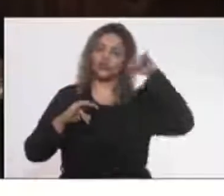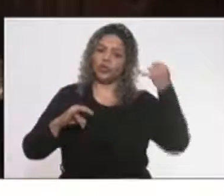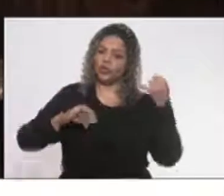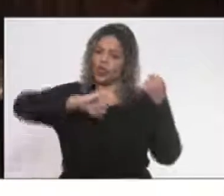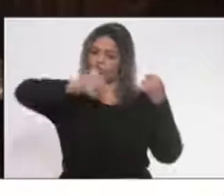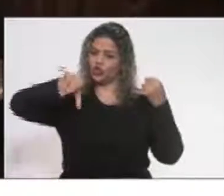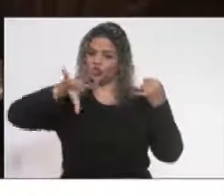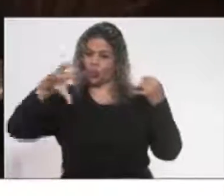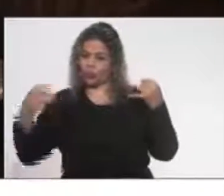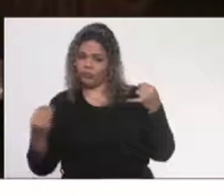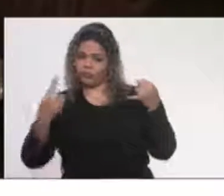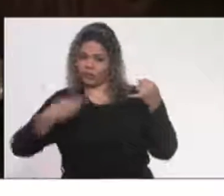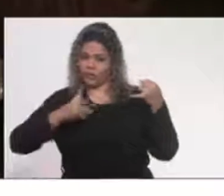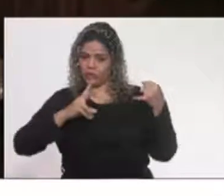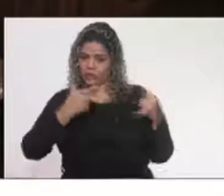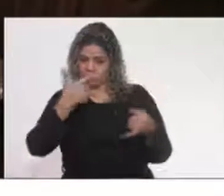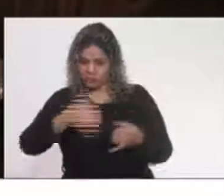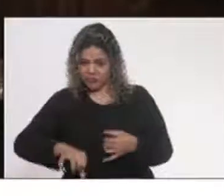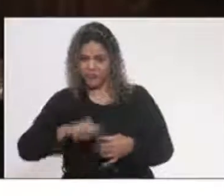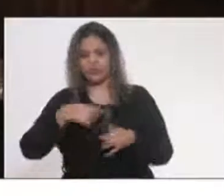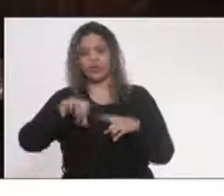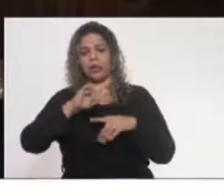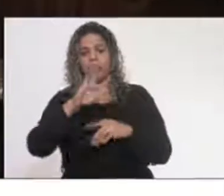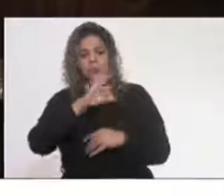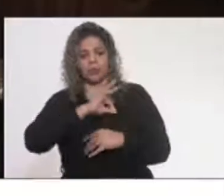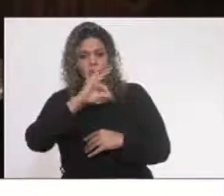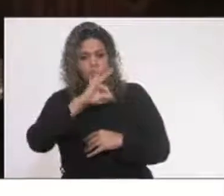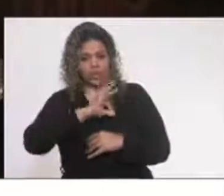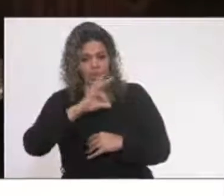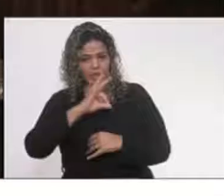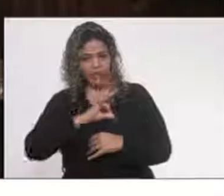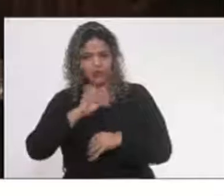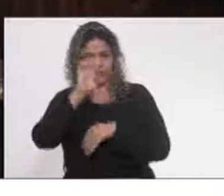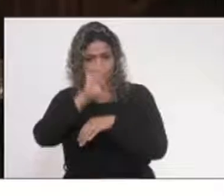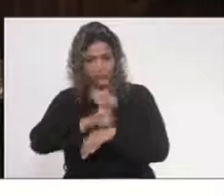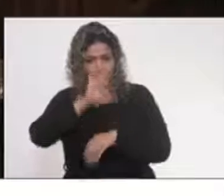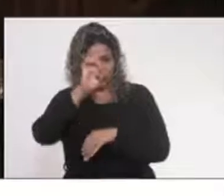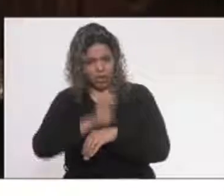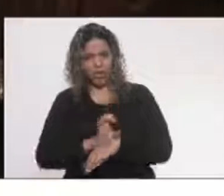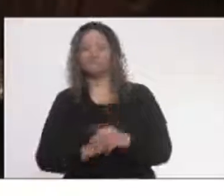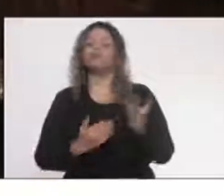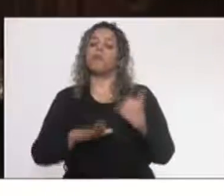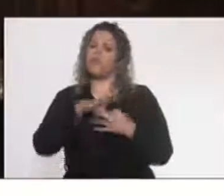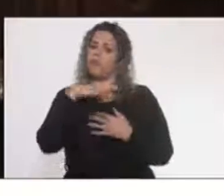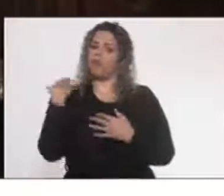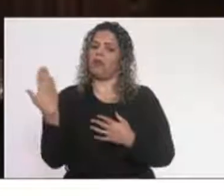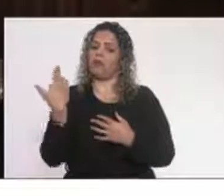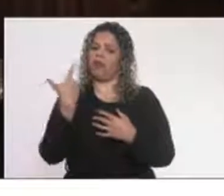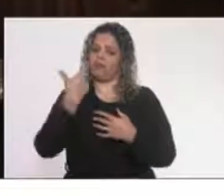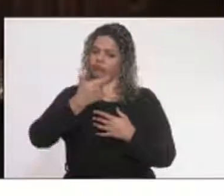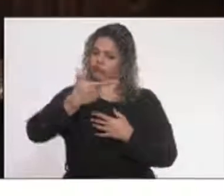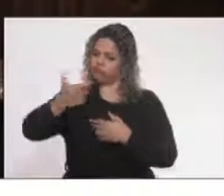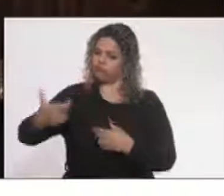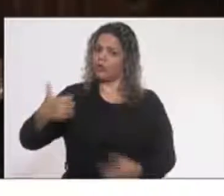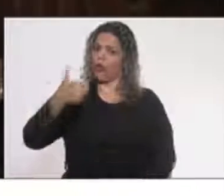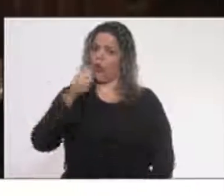e junho deste ano, as polícias estaduais mataram em confronto